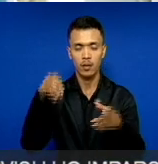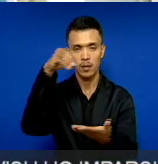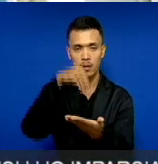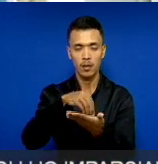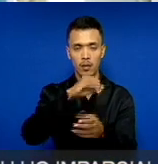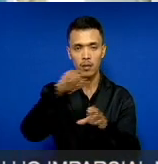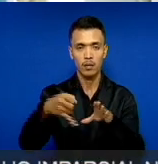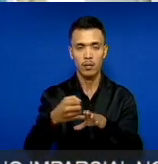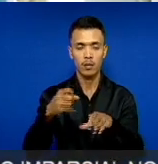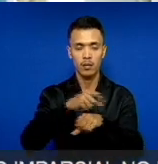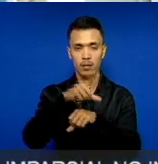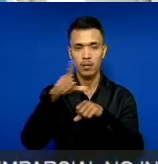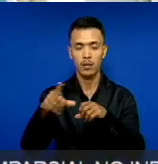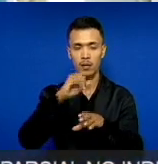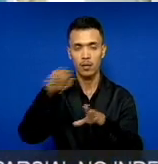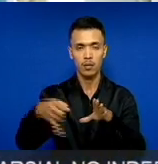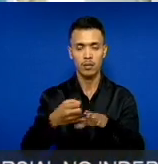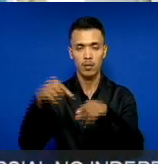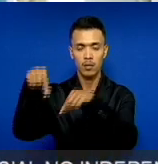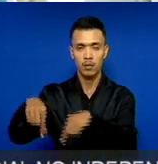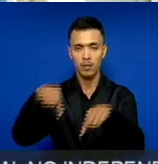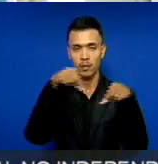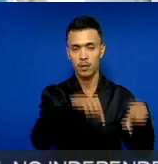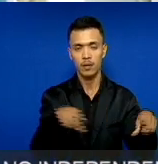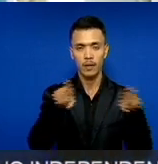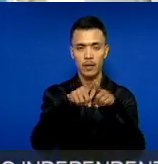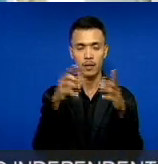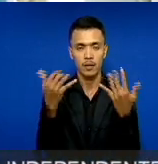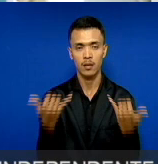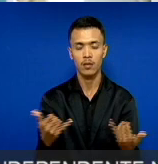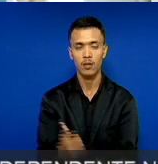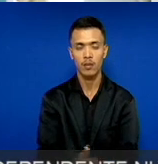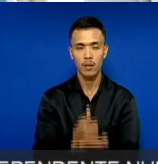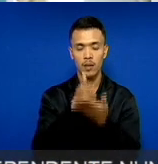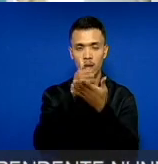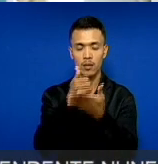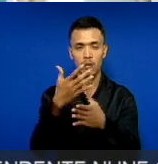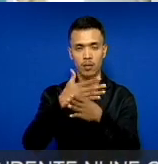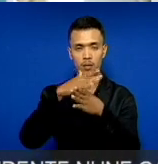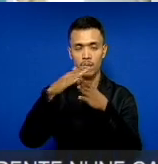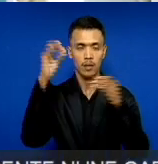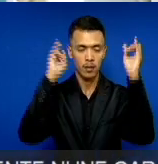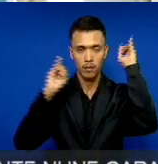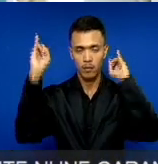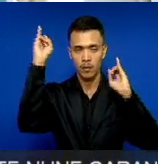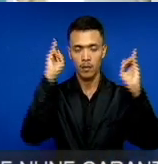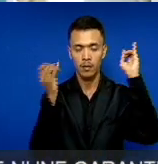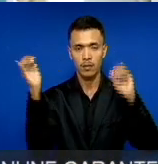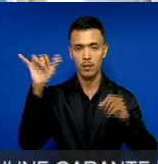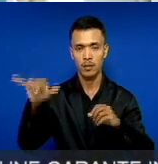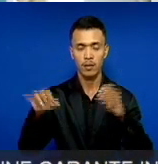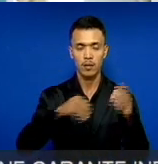inclusão social, inclusão de eficiência e a seminário Sira Nessane. E o Ritulun partilha no divulga informação Sira, o Insa